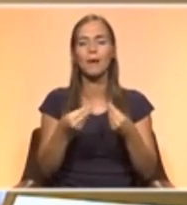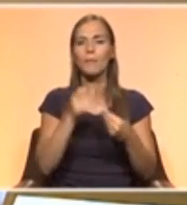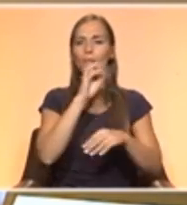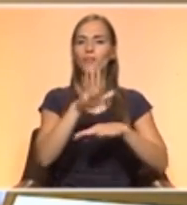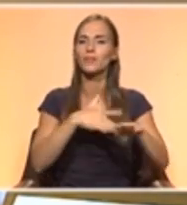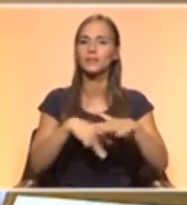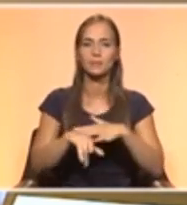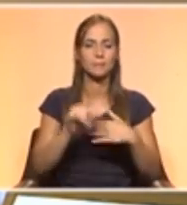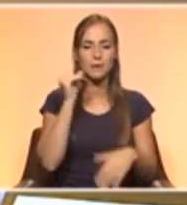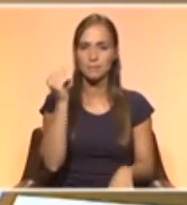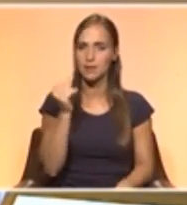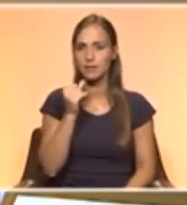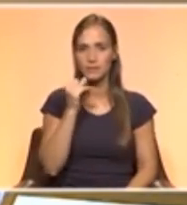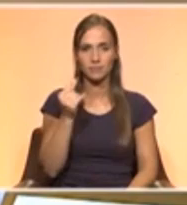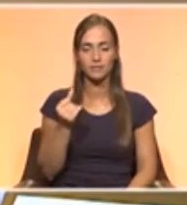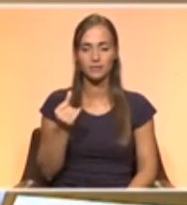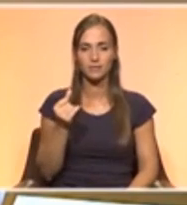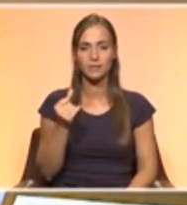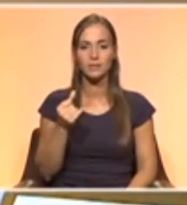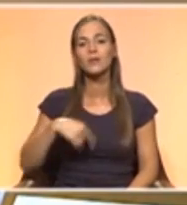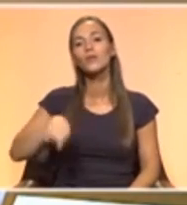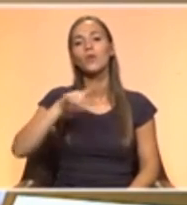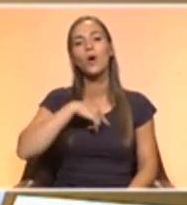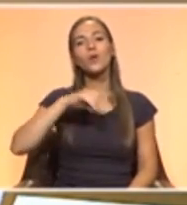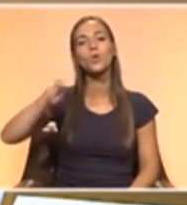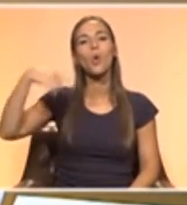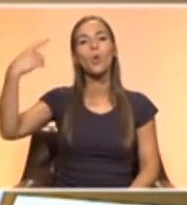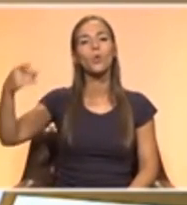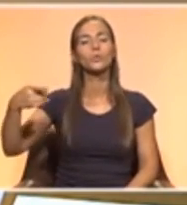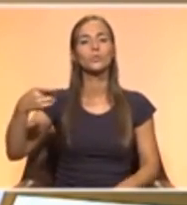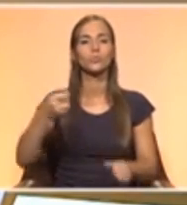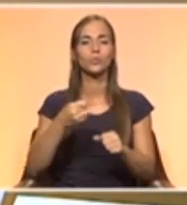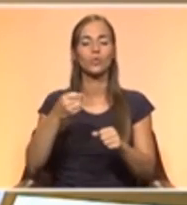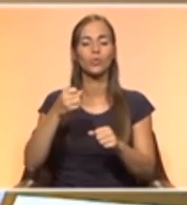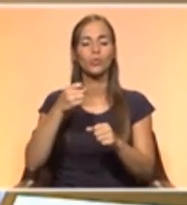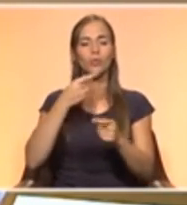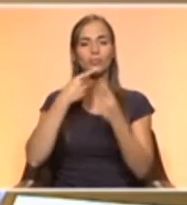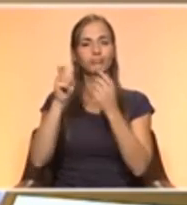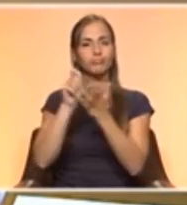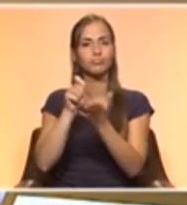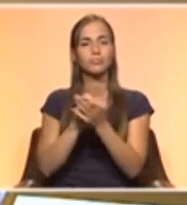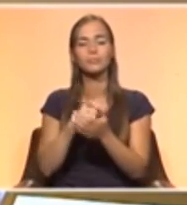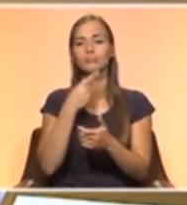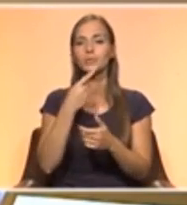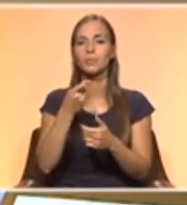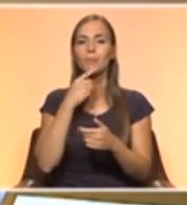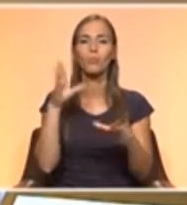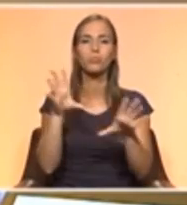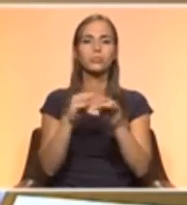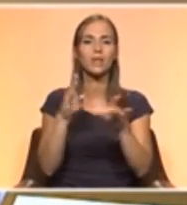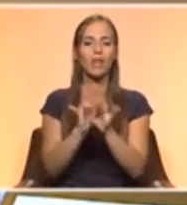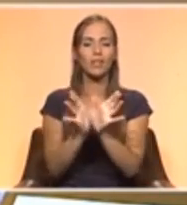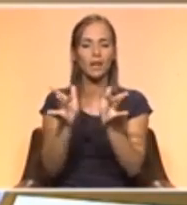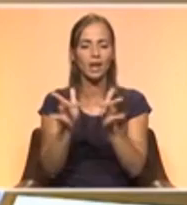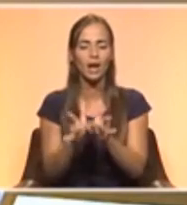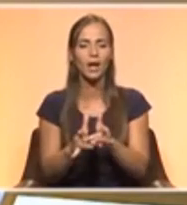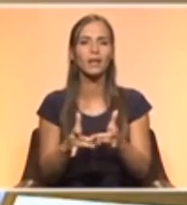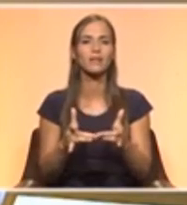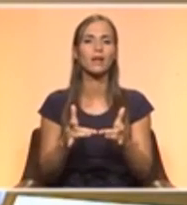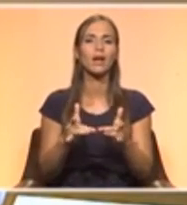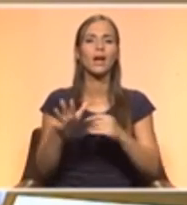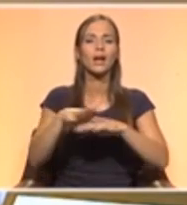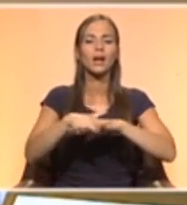empresas H fizemos também outro inquérito em que percebemos também que em termos de Publicidade online de website e de redes